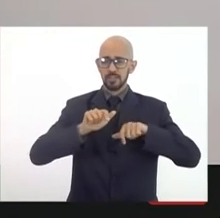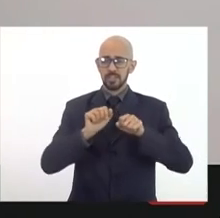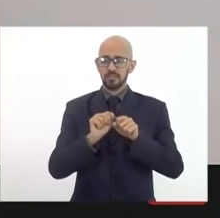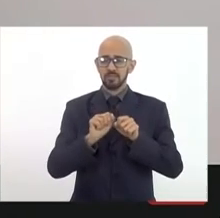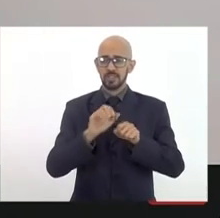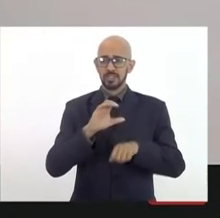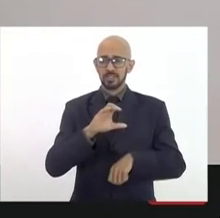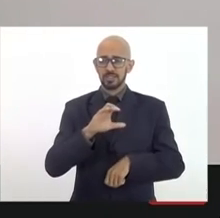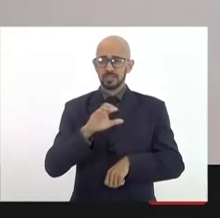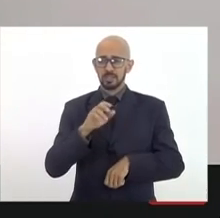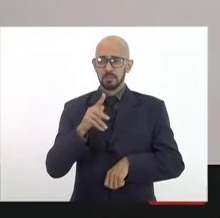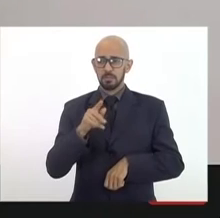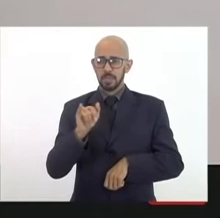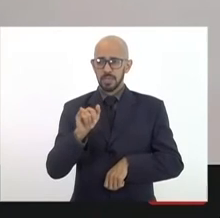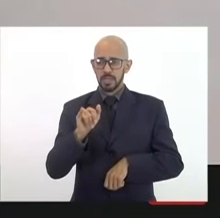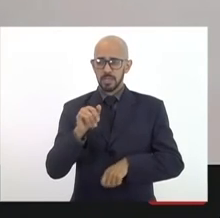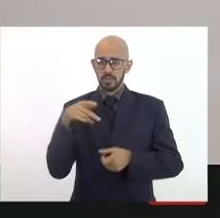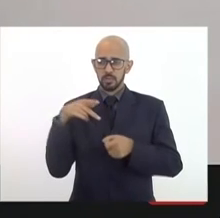CPI